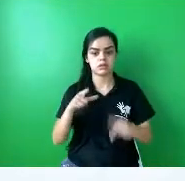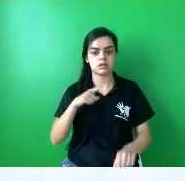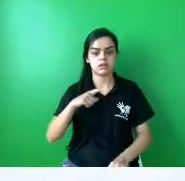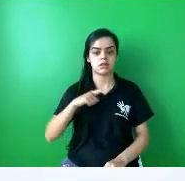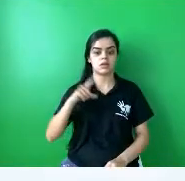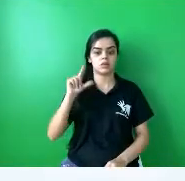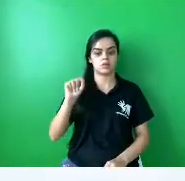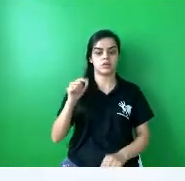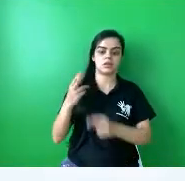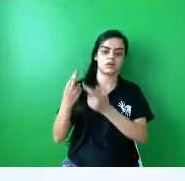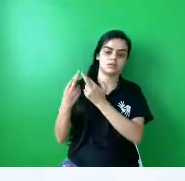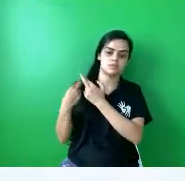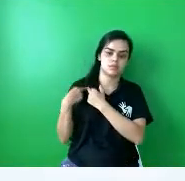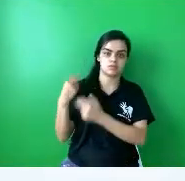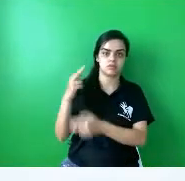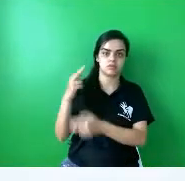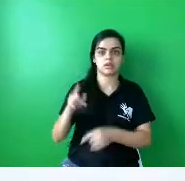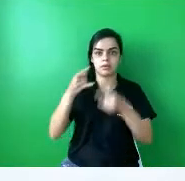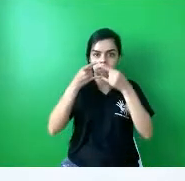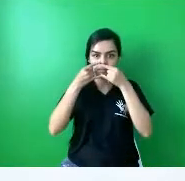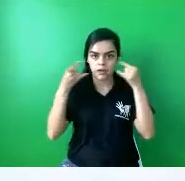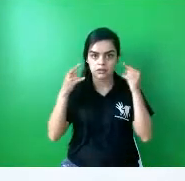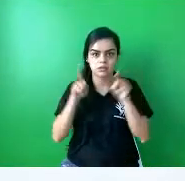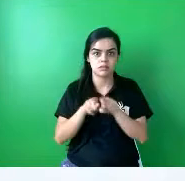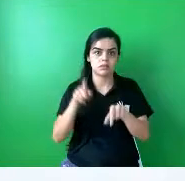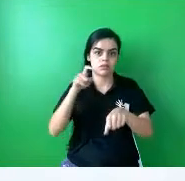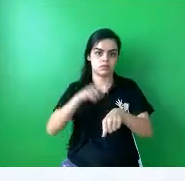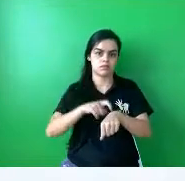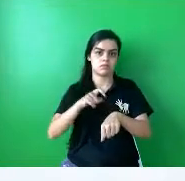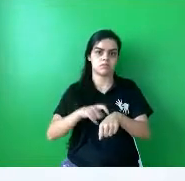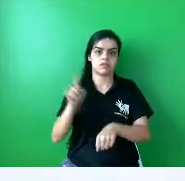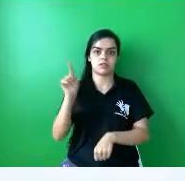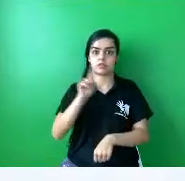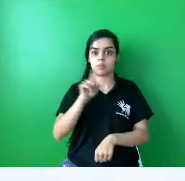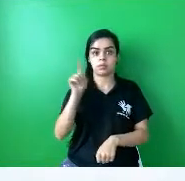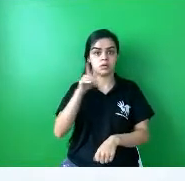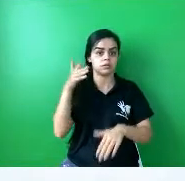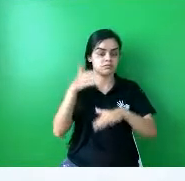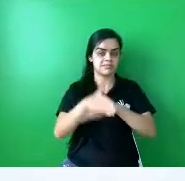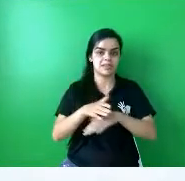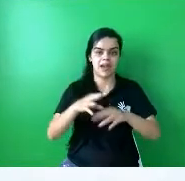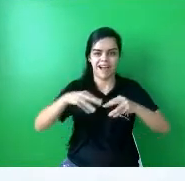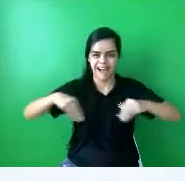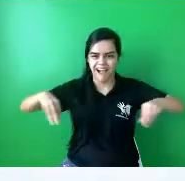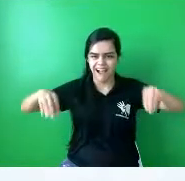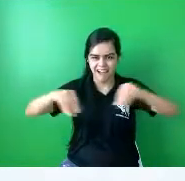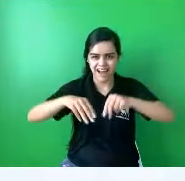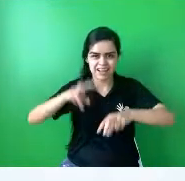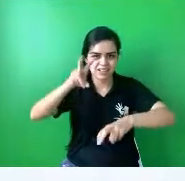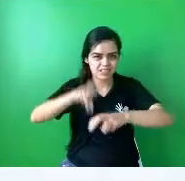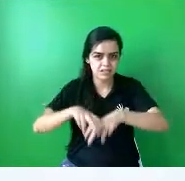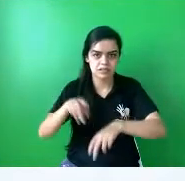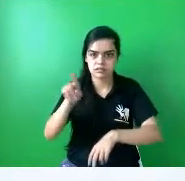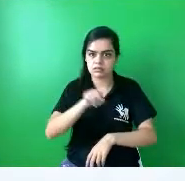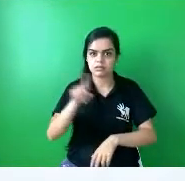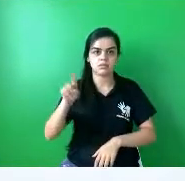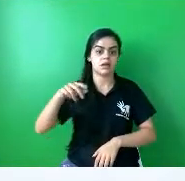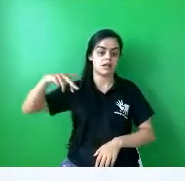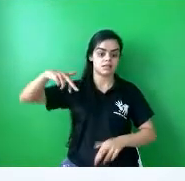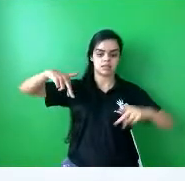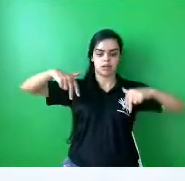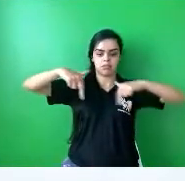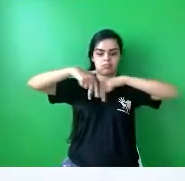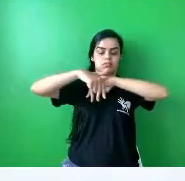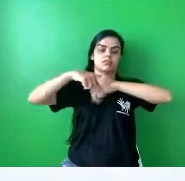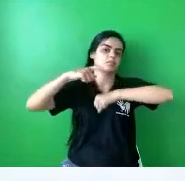que ter essa responsabilidade, utilizar máscara. Em determinados momentos ele não pode acessar a areia, em determinados momentos ele não pode nem acessar o calçadão. Em